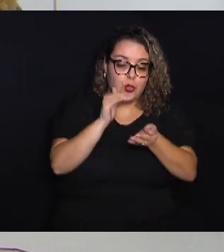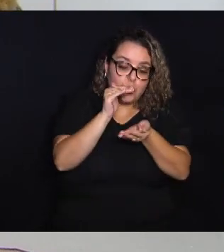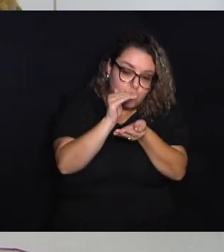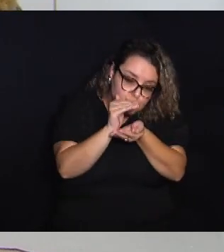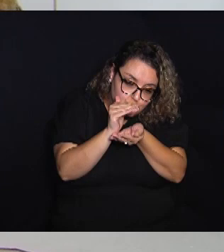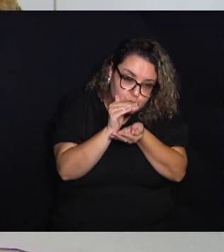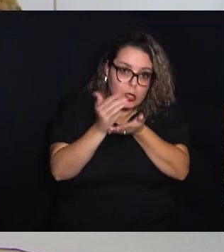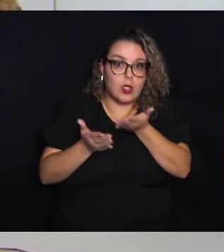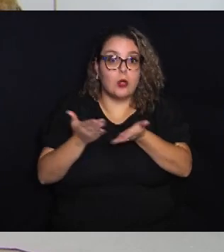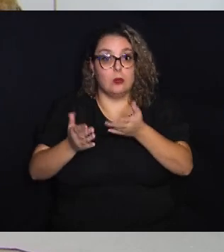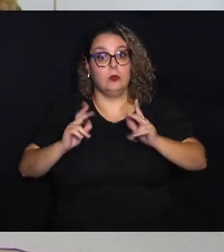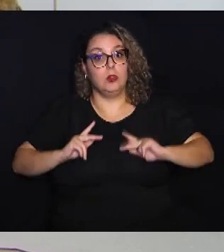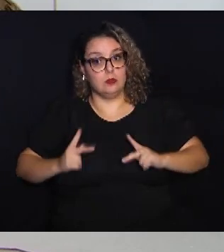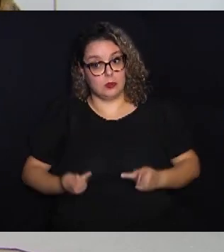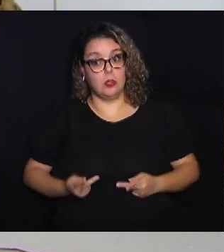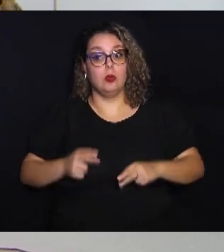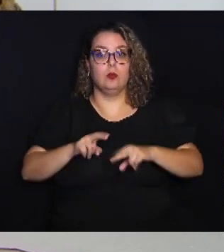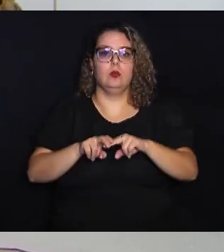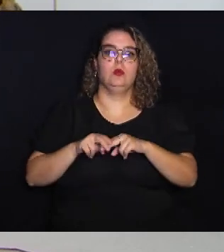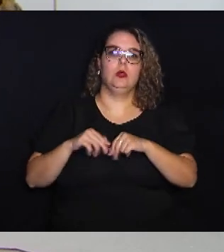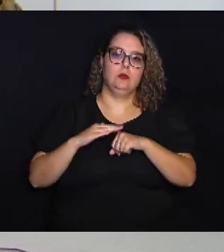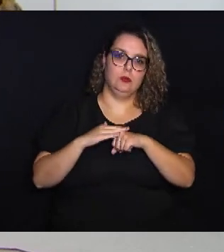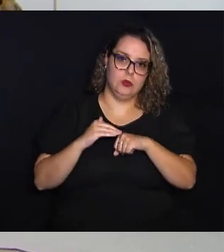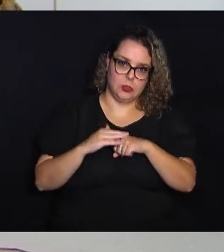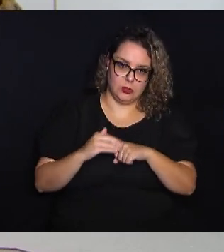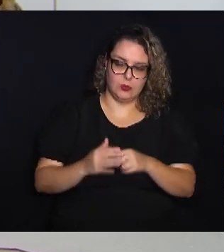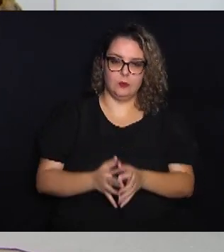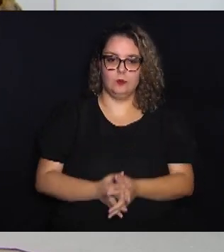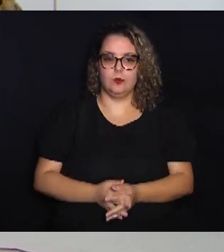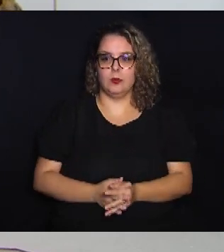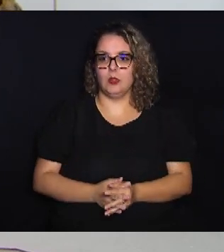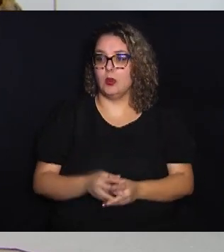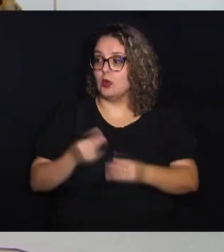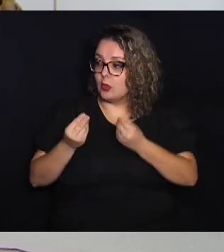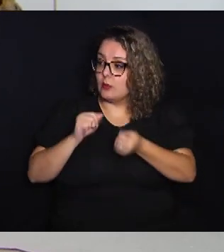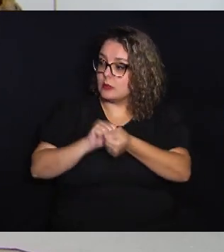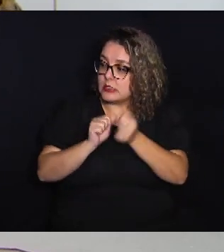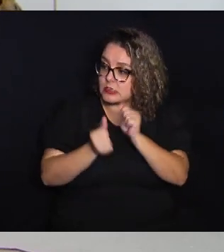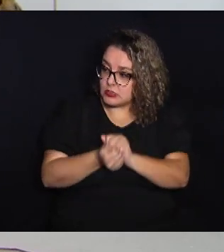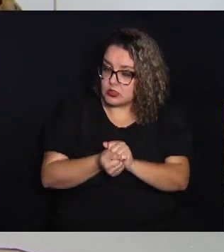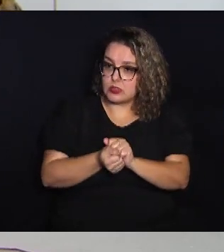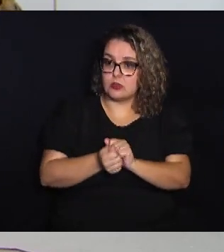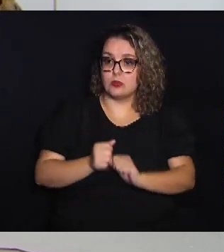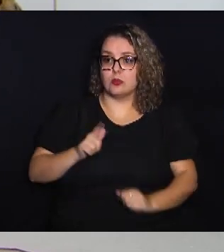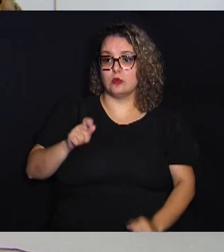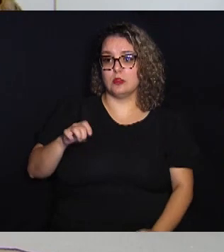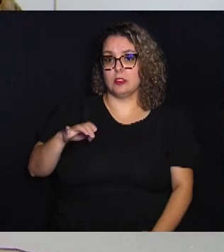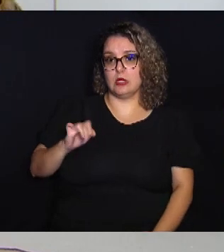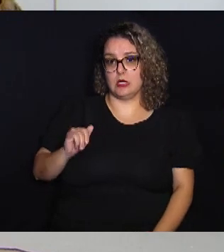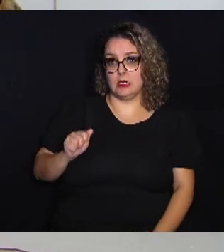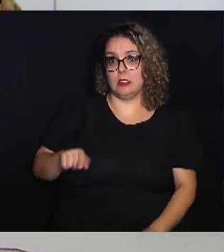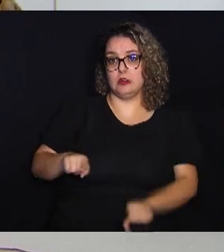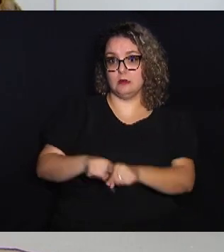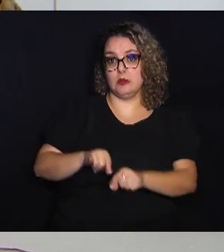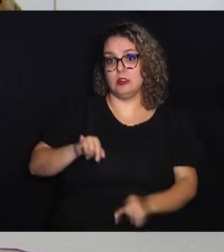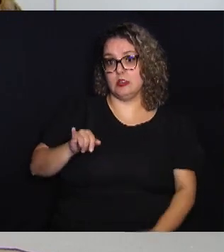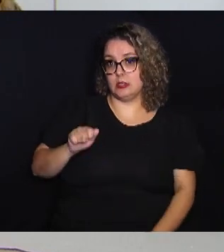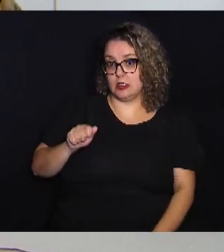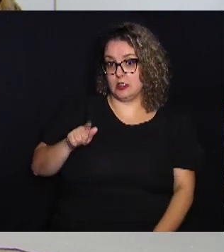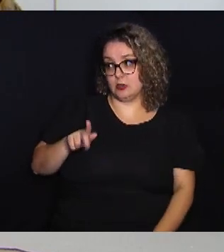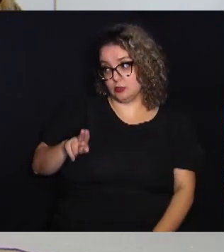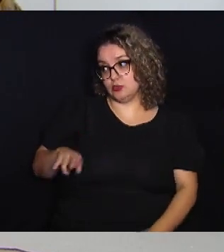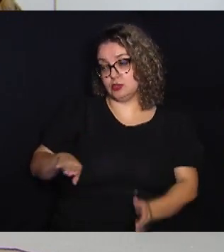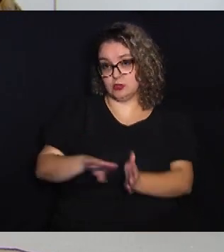legalizada, desde pequenininho sendo cuidado por humanos, então por isso que eles são bem tranquilos. Como que foi essa adaptação quando o gaia e o abu